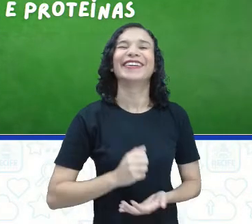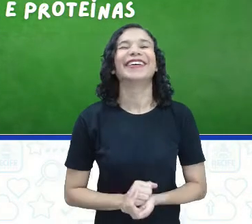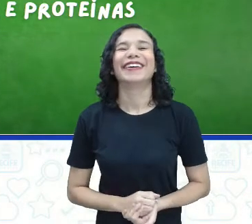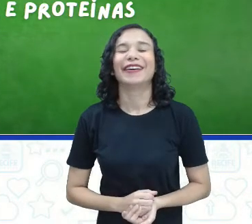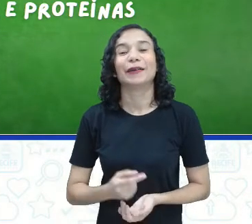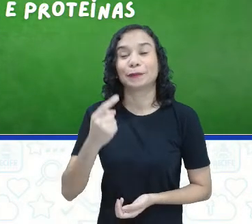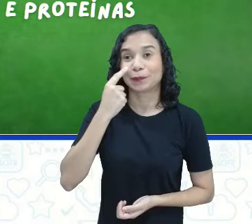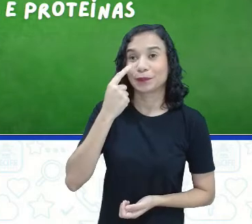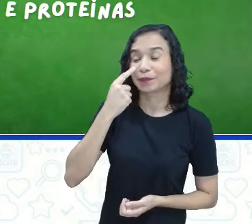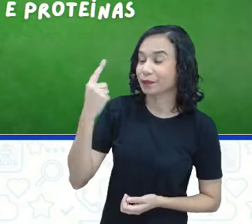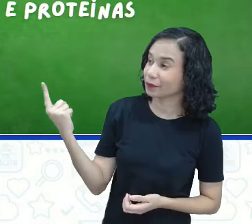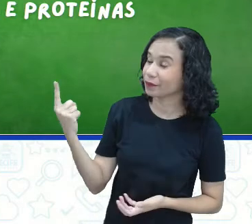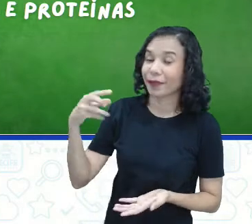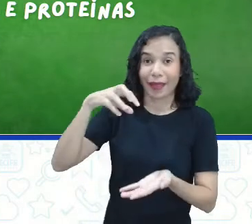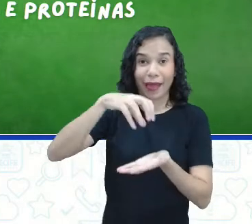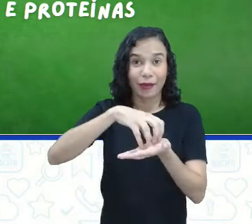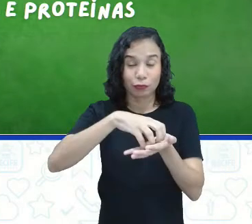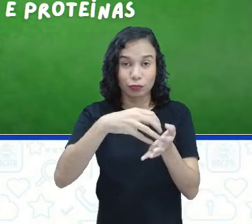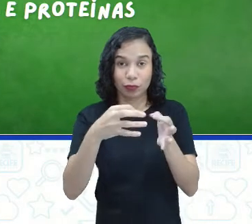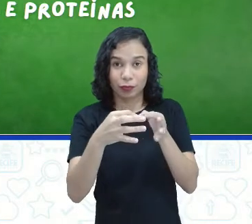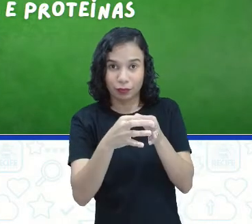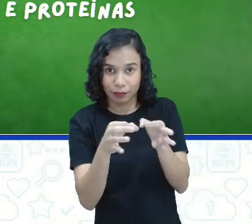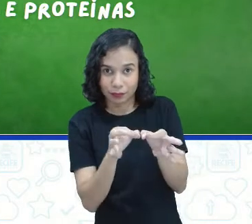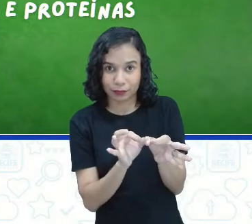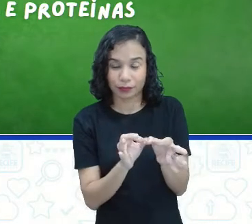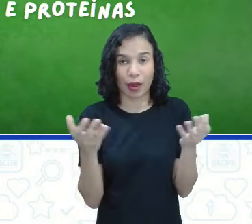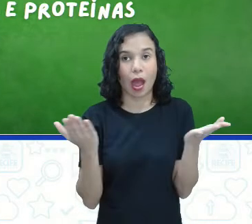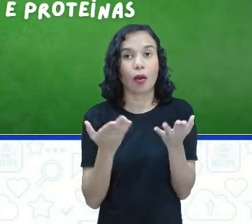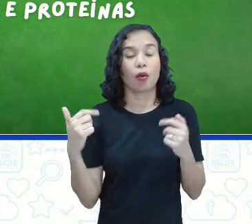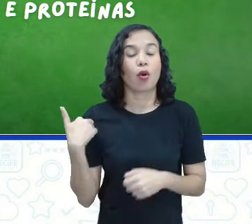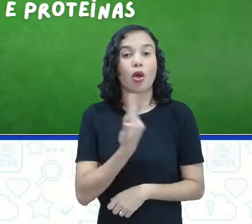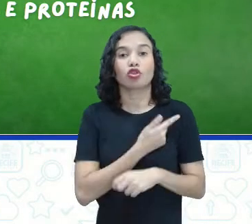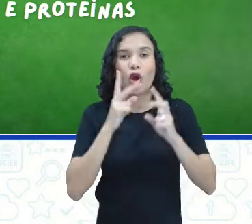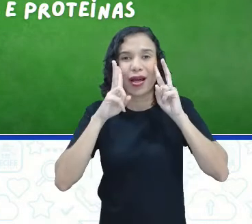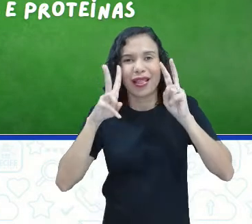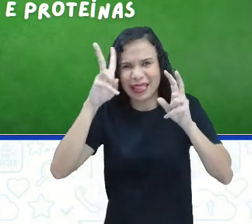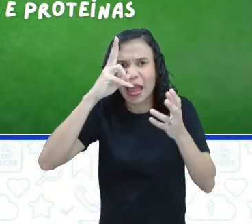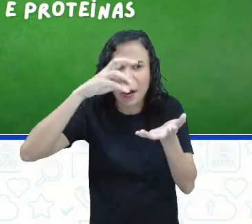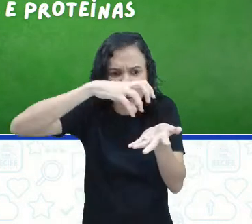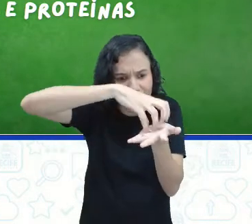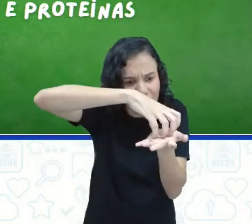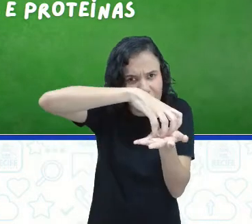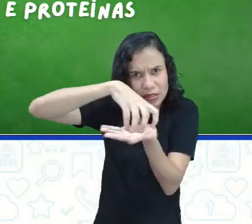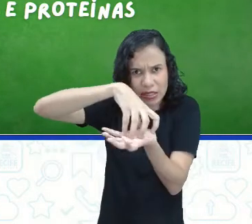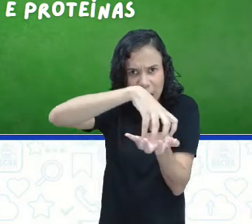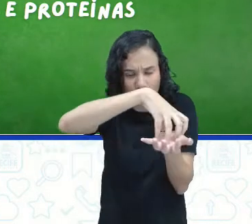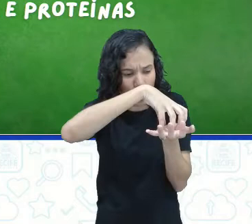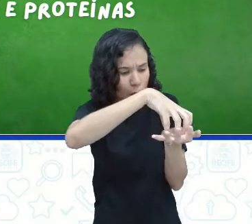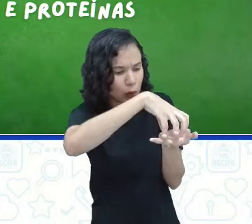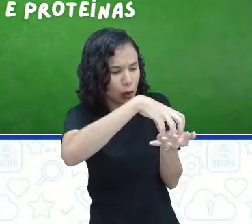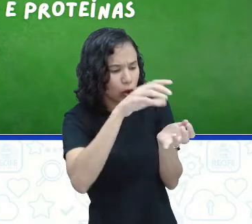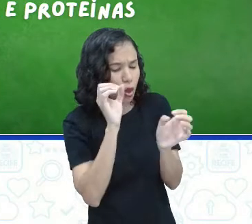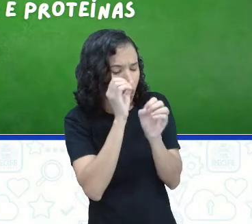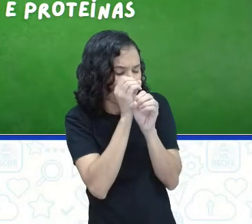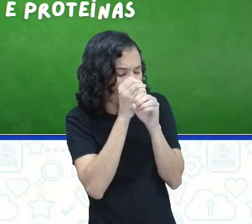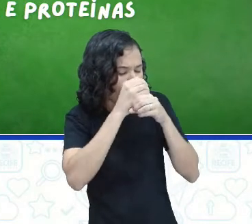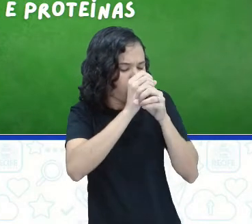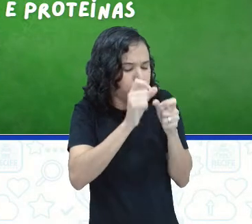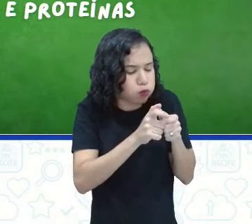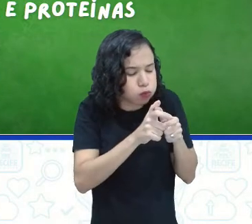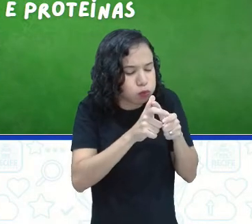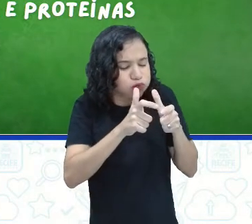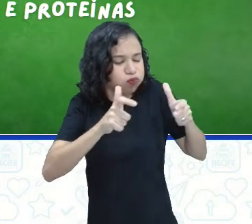ó, o núcleo celular. Então, agora a gente tá vendo só aquele círculozinho, né? Aquela bolinha que eu mostrei pra vocês, que é o